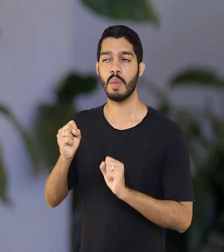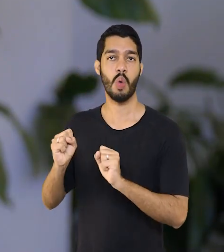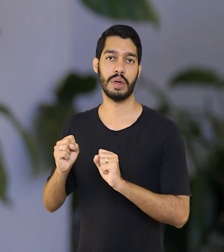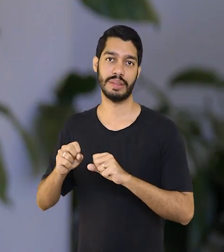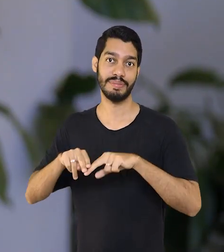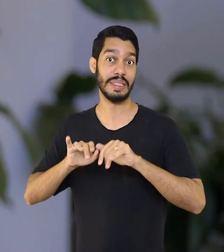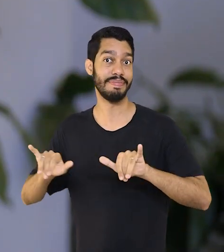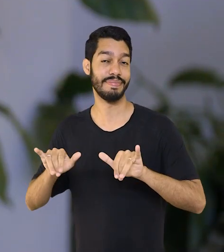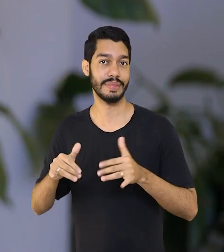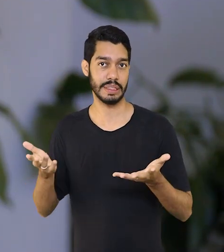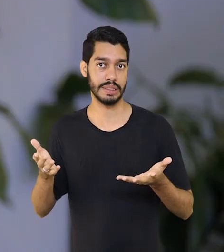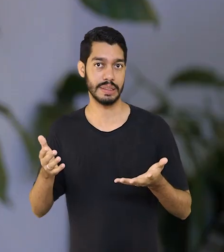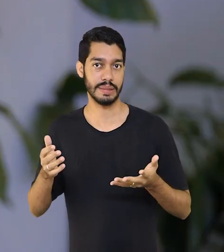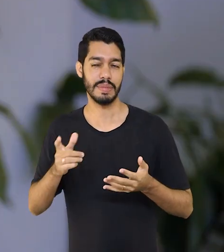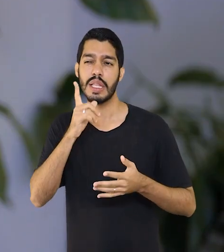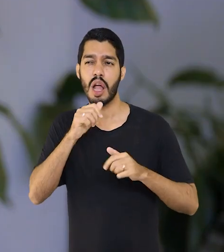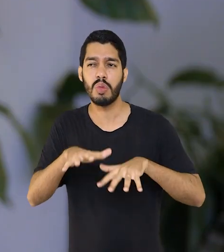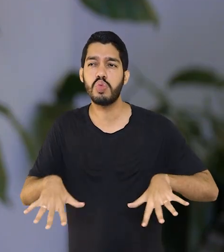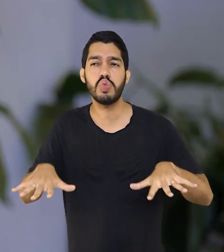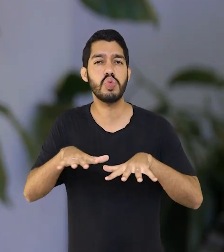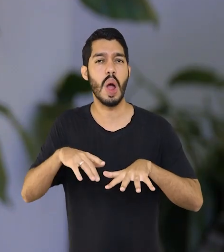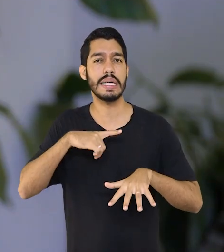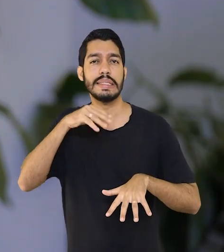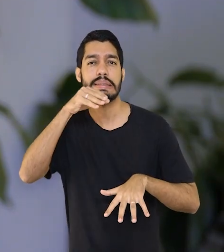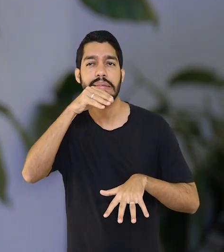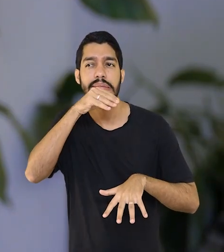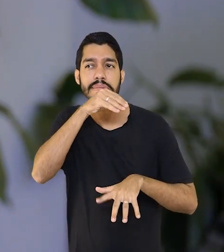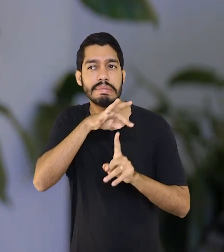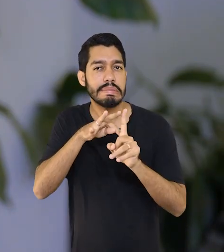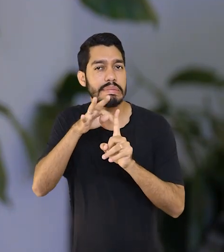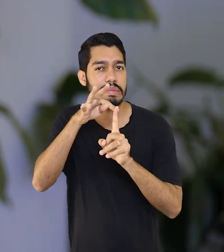fervendo. Essa não é uma frase preocupante?